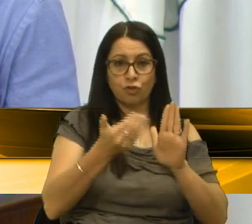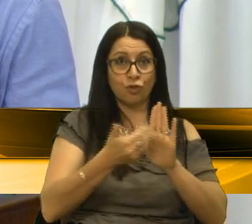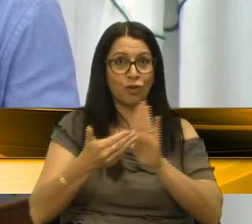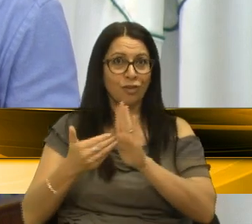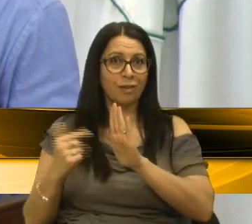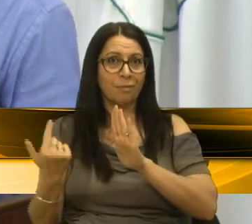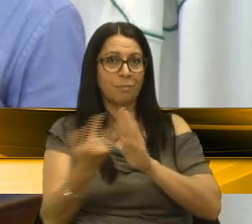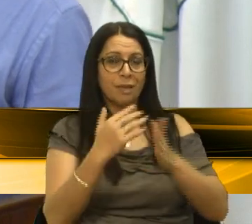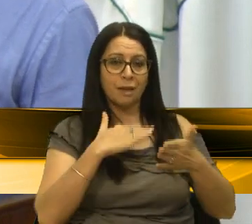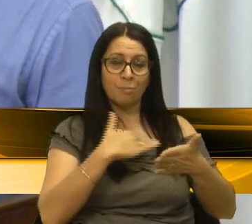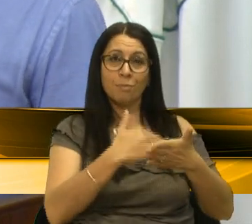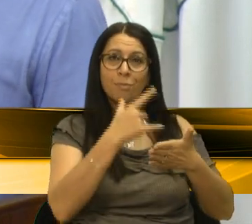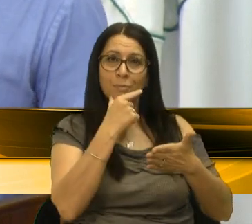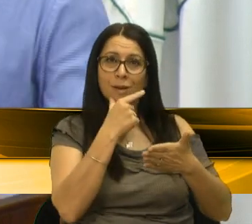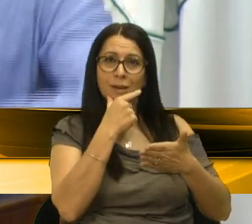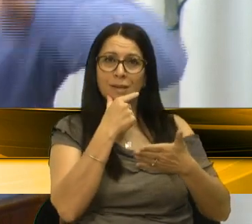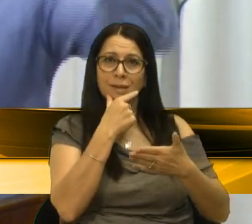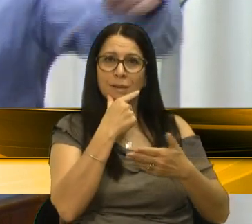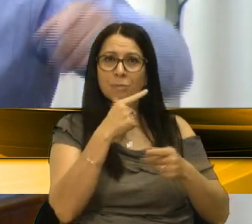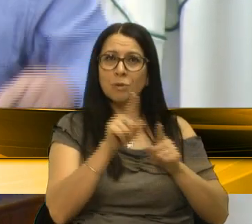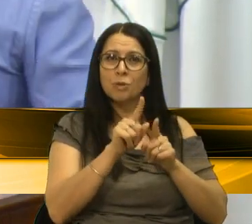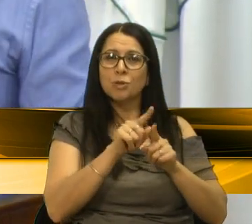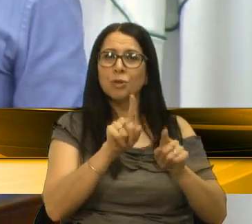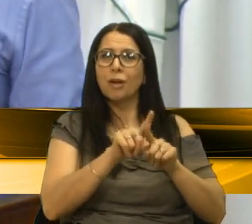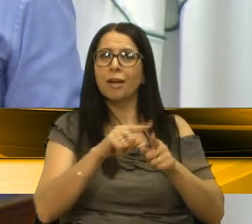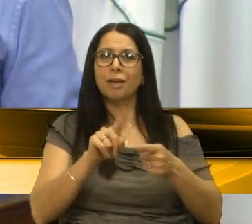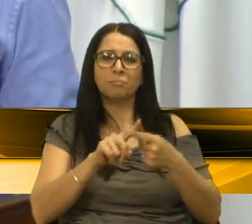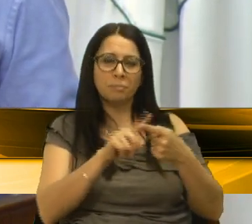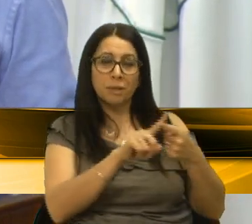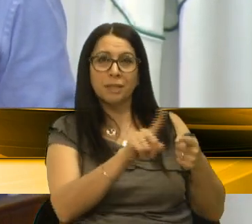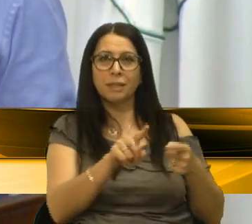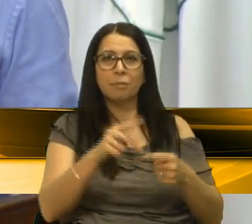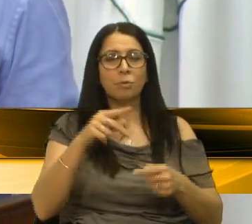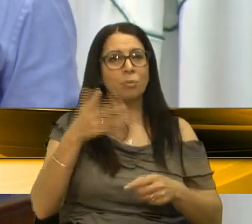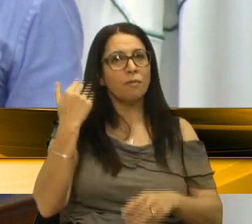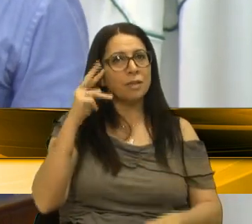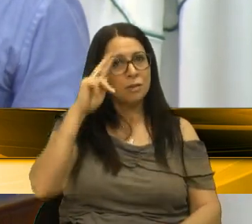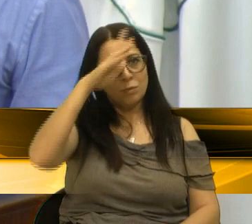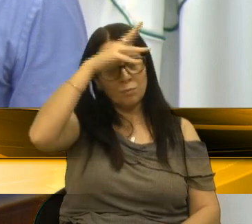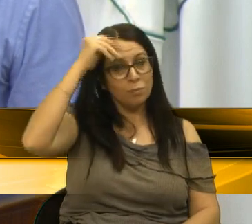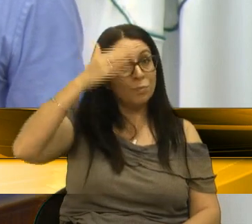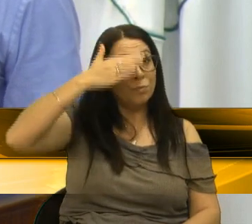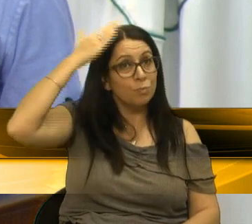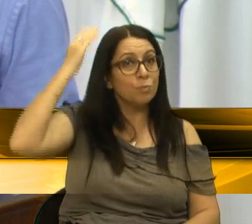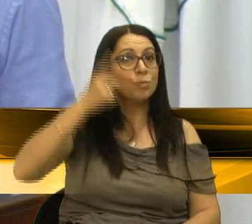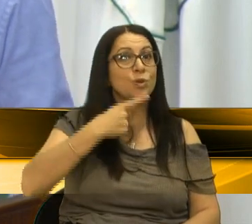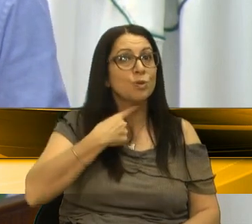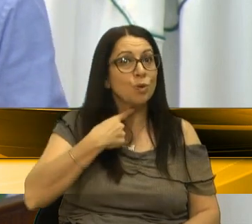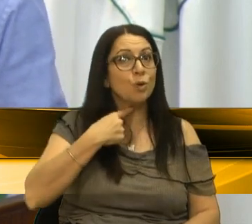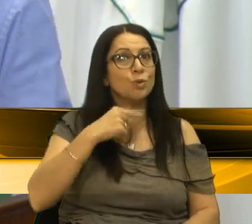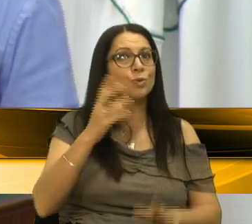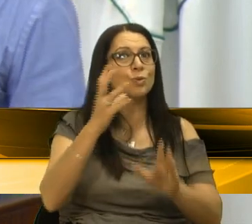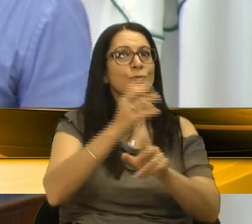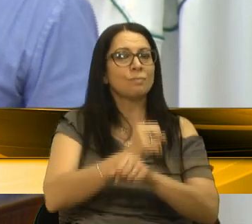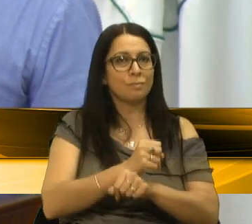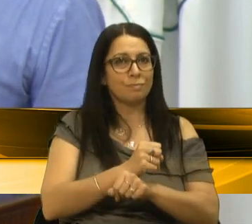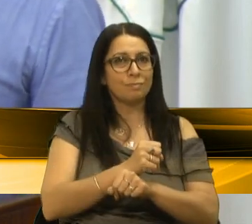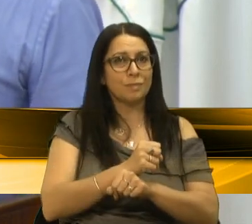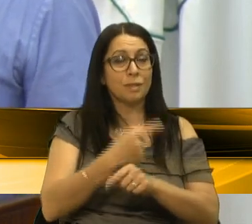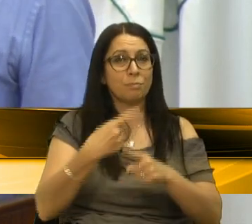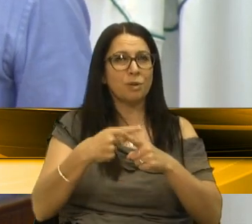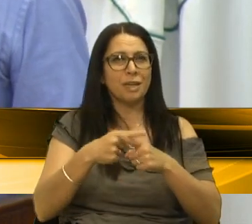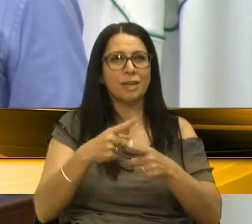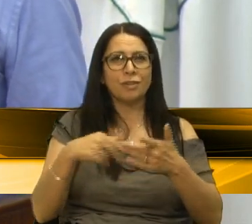das barragens, por birra política ao antigo prefeito, ao seu Barbosa Velho, que gosta desses animais. Então, até por birra